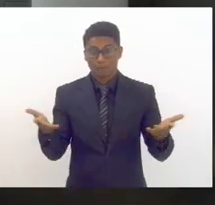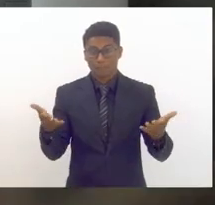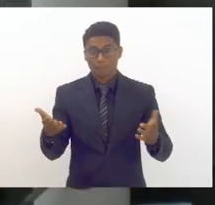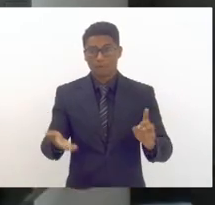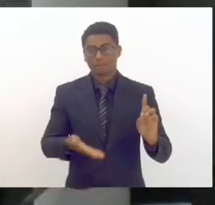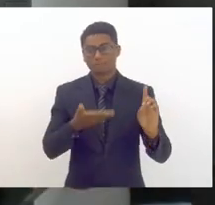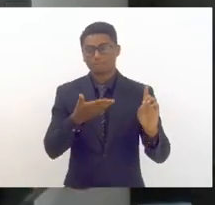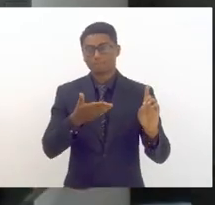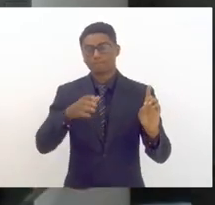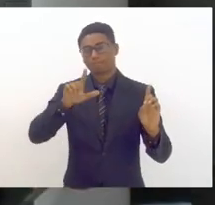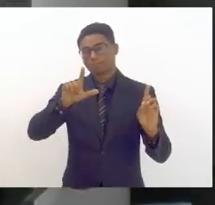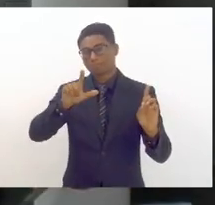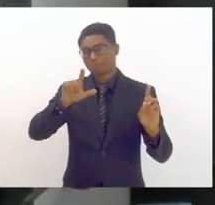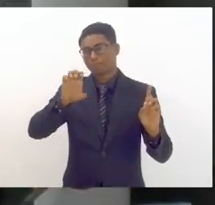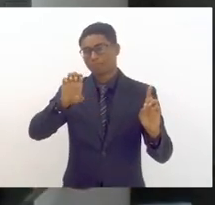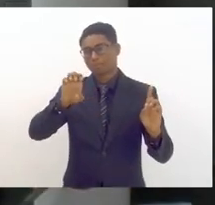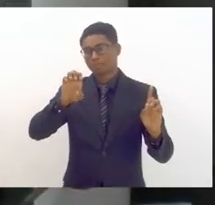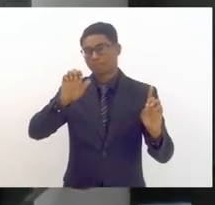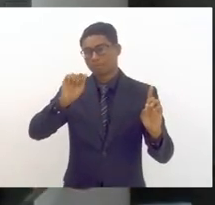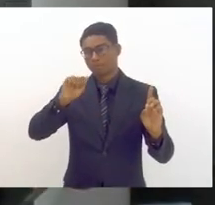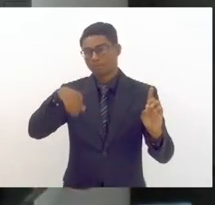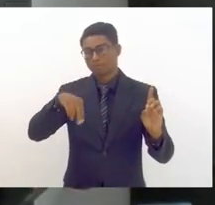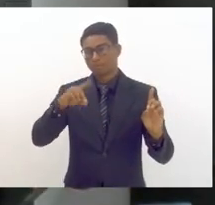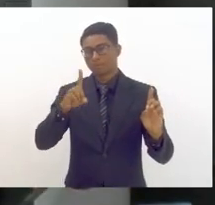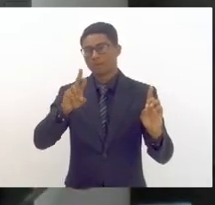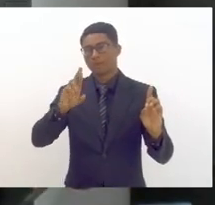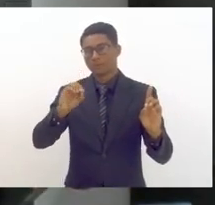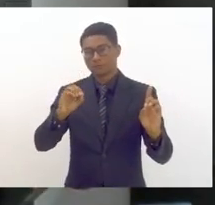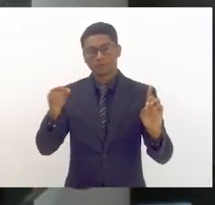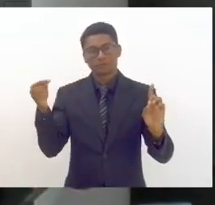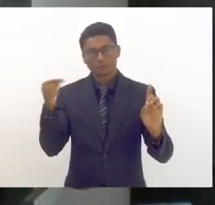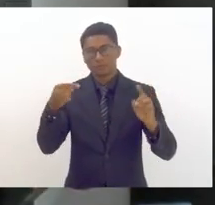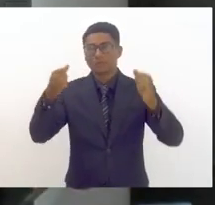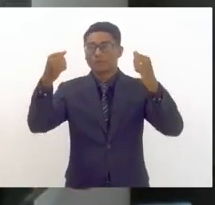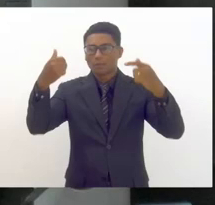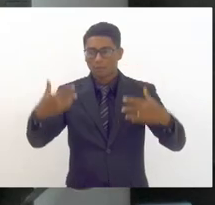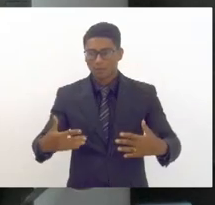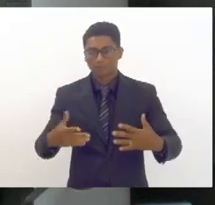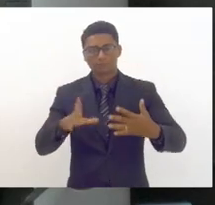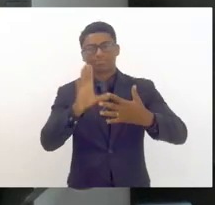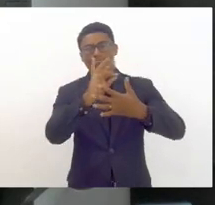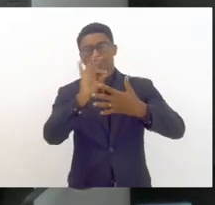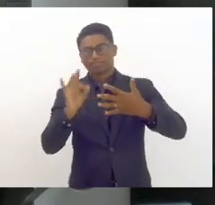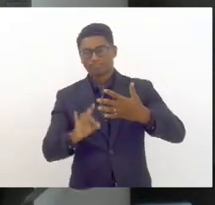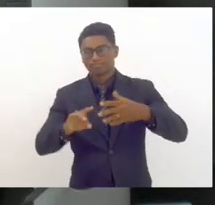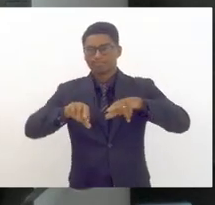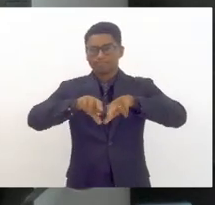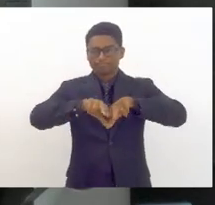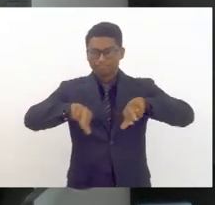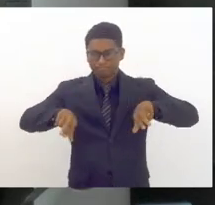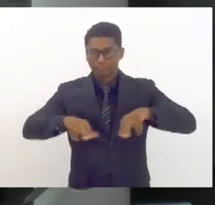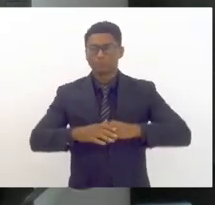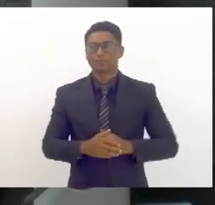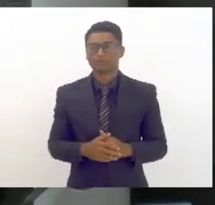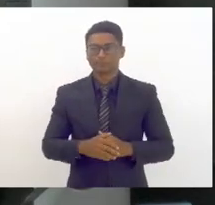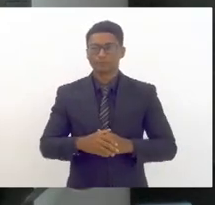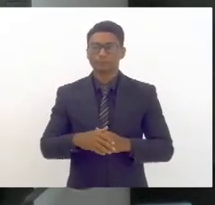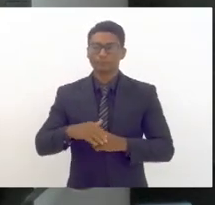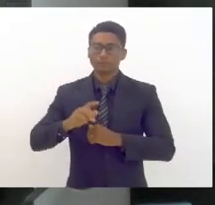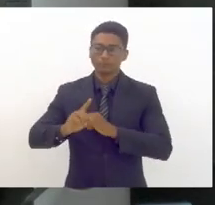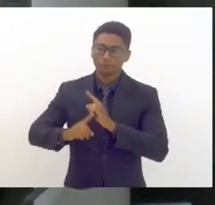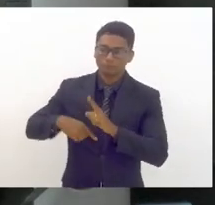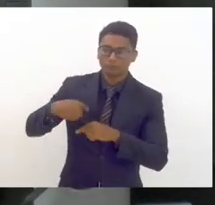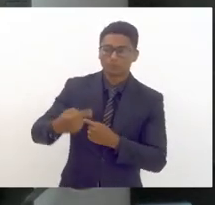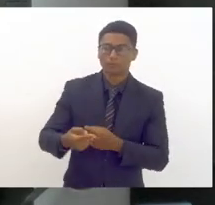que ele possa, então, estar nos colocando as questões técnicas, mas, né, e depois vou abrir aqui